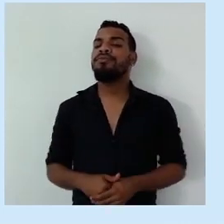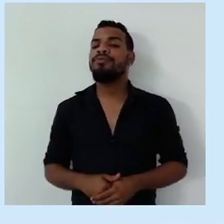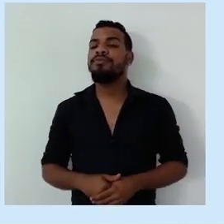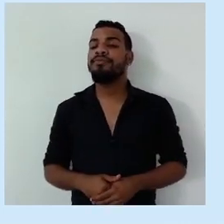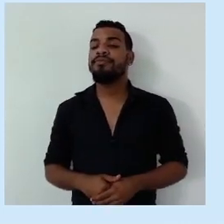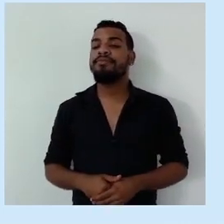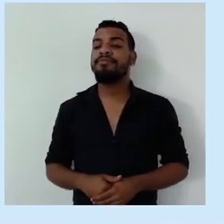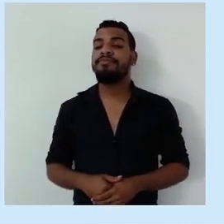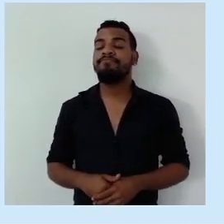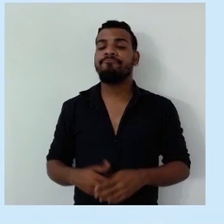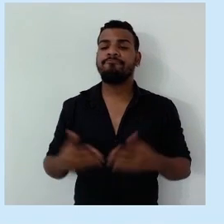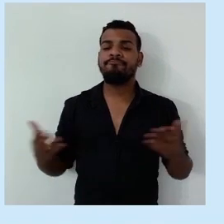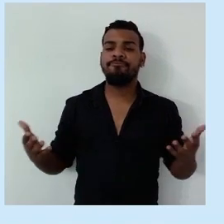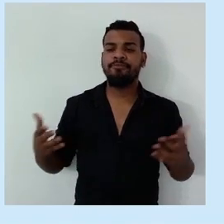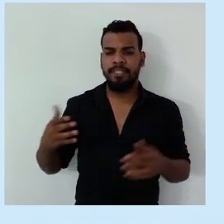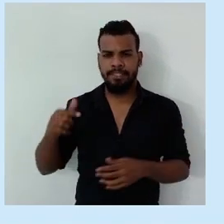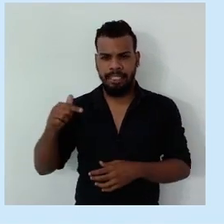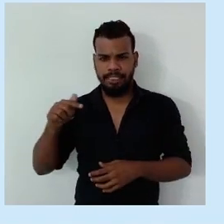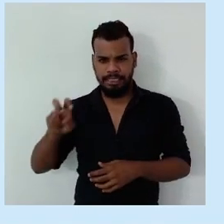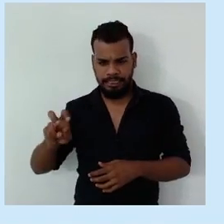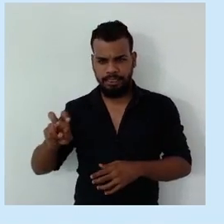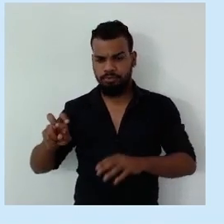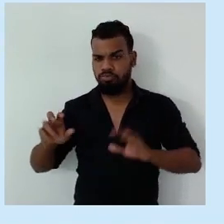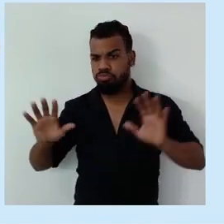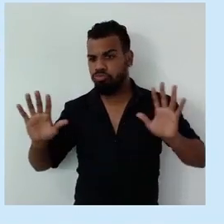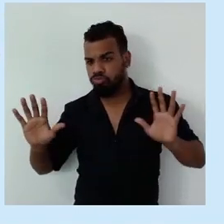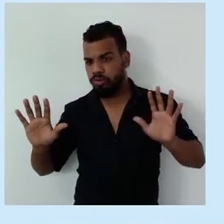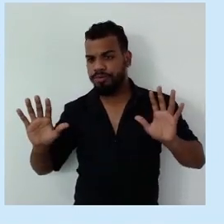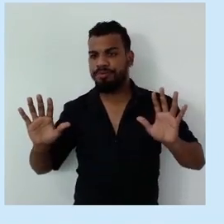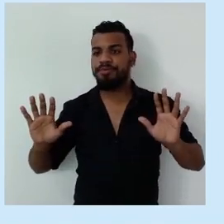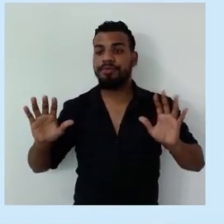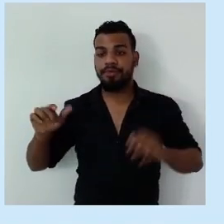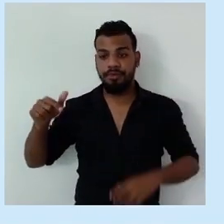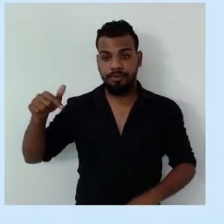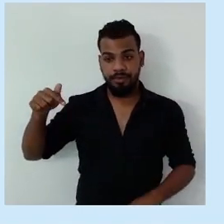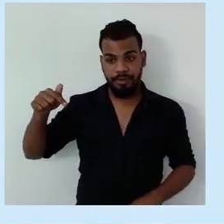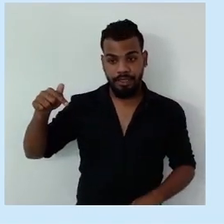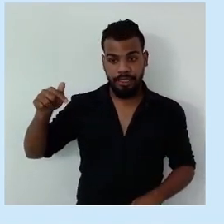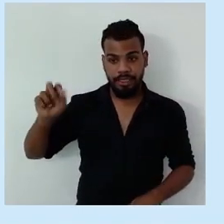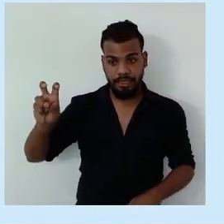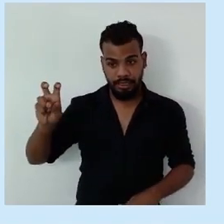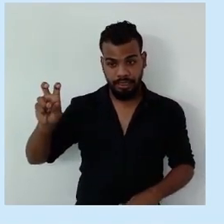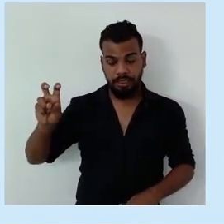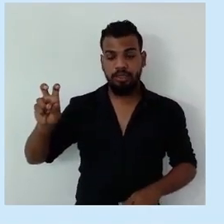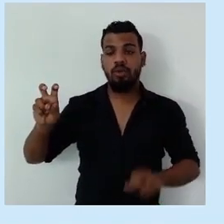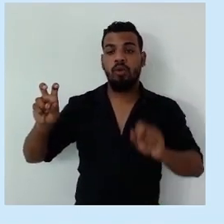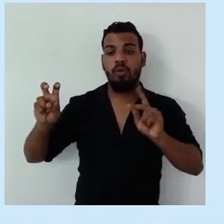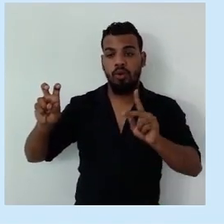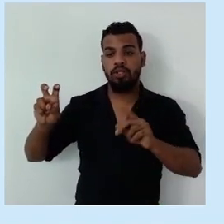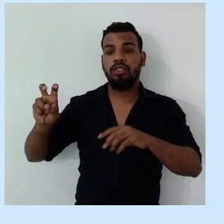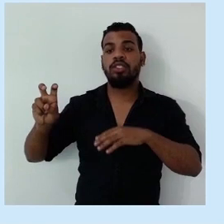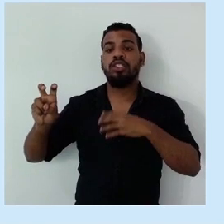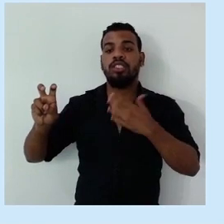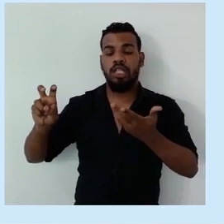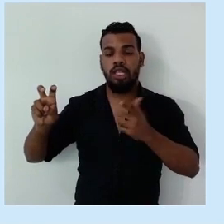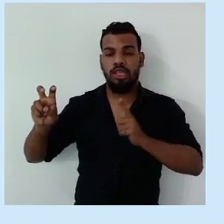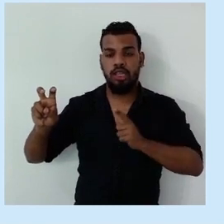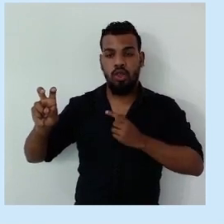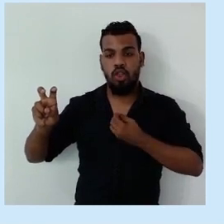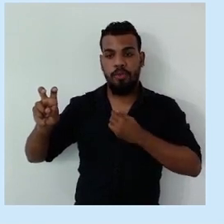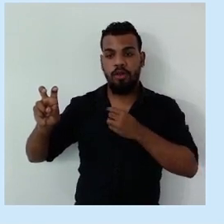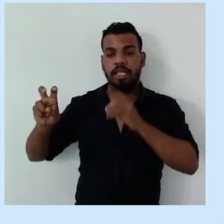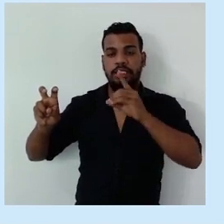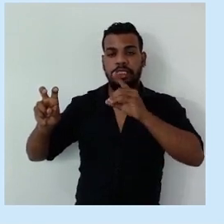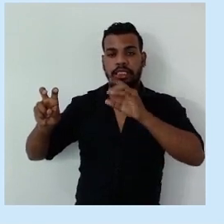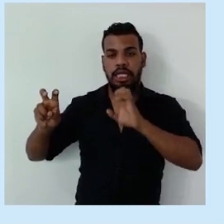foi 75 que ficou. Beleza. Desse 75, você transforma em um número decimal. Então, você